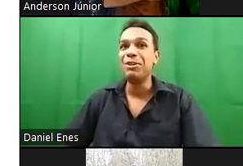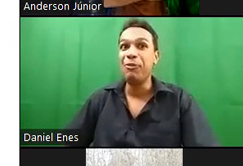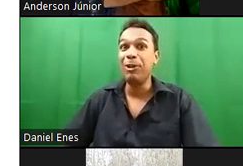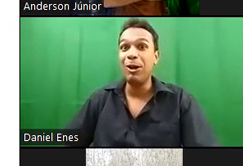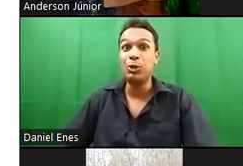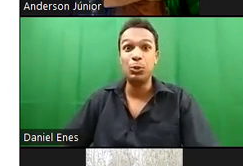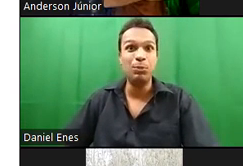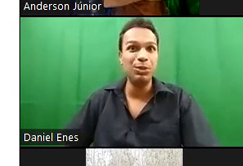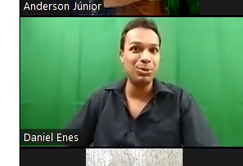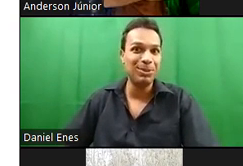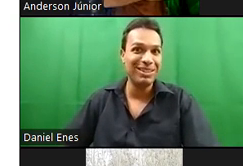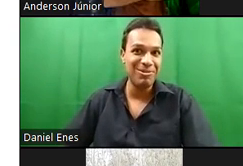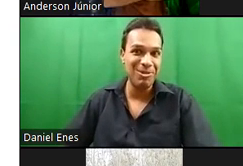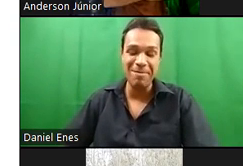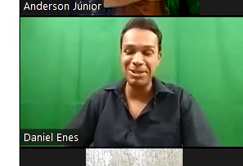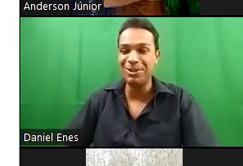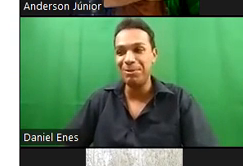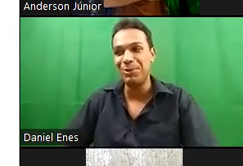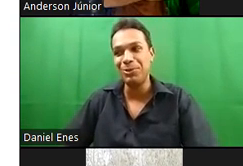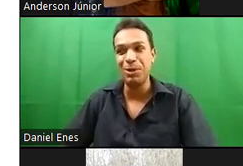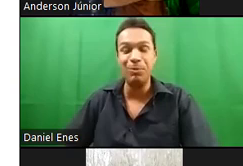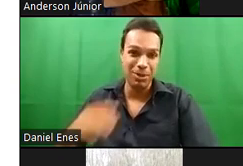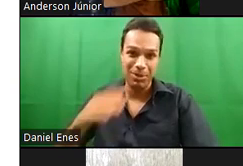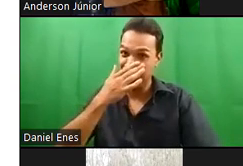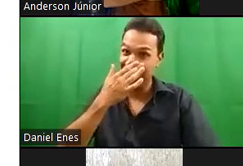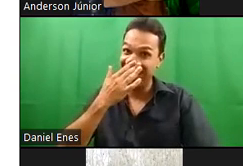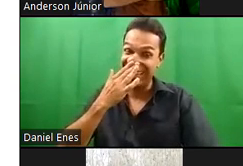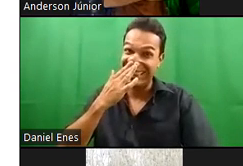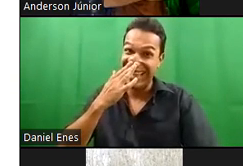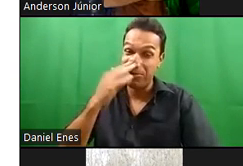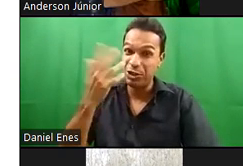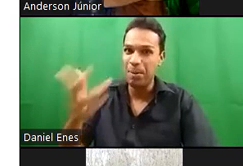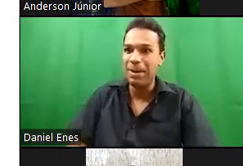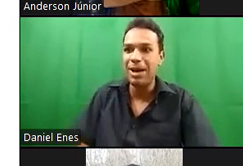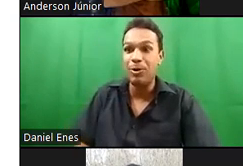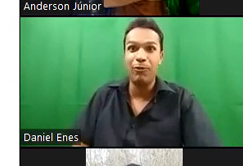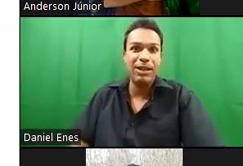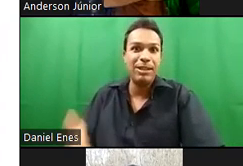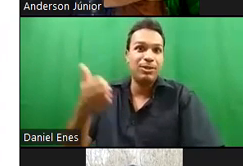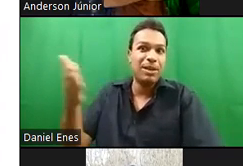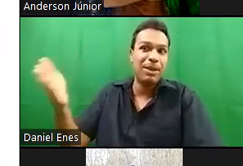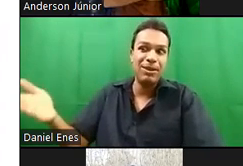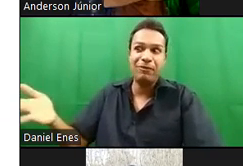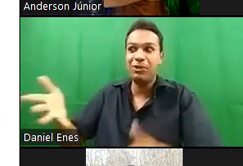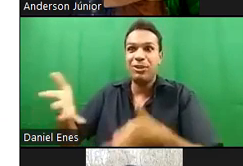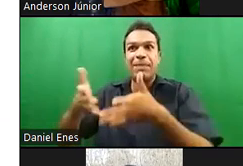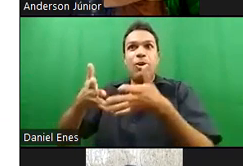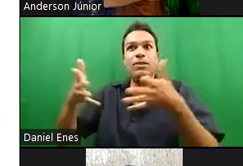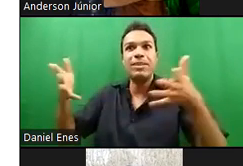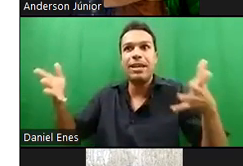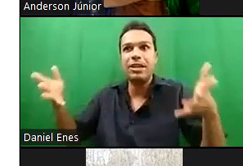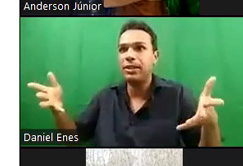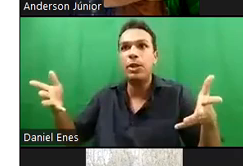Então, assim, eu falo, ó, estudo até hoje. Mas só psicólogo estuda muito. Eu também estudo até hoje, não paro. Ó. Eu falei, ó, trabalho na UFRJ, a